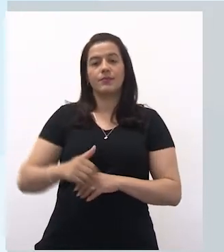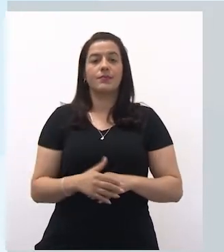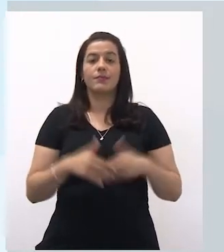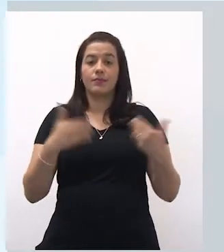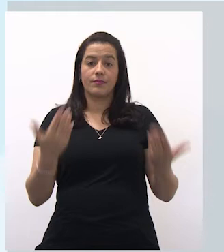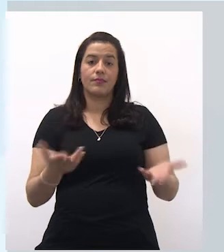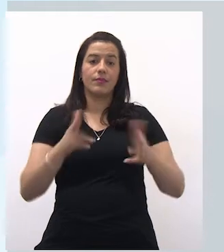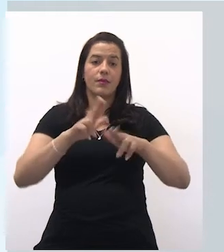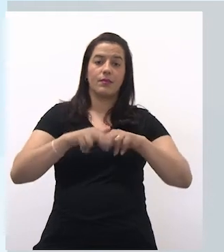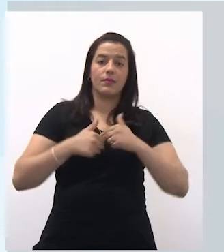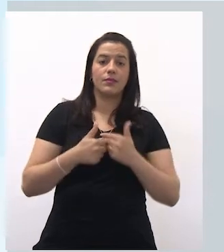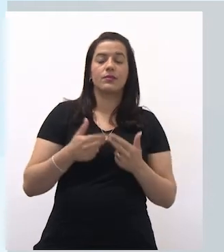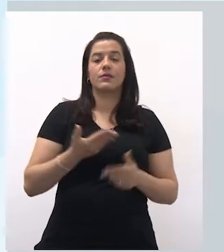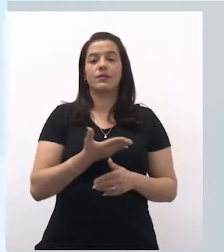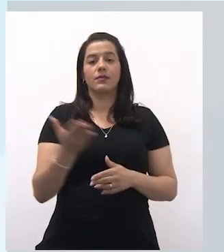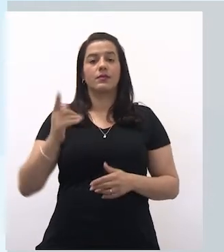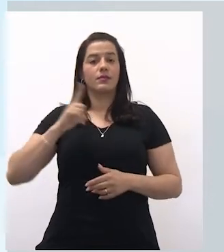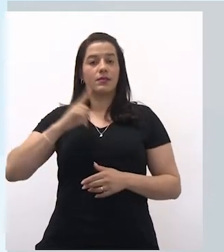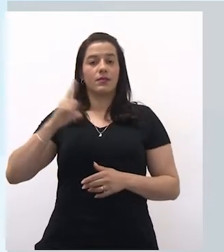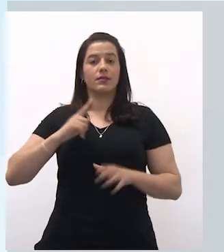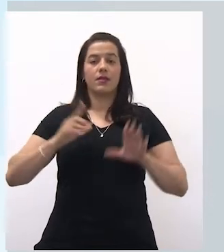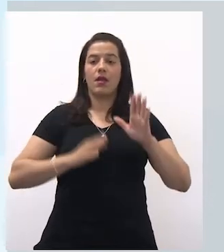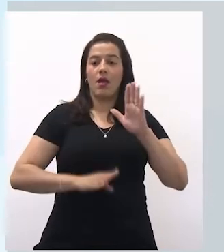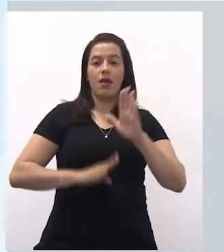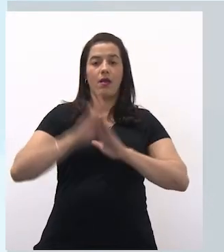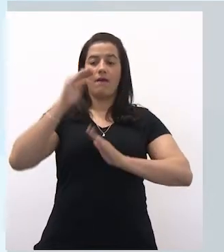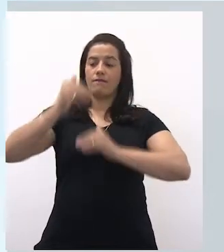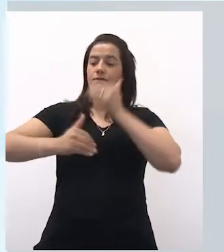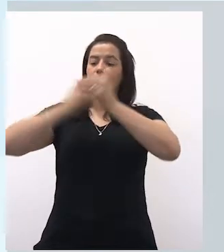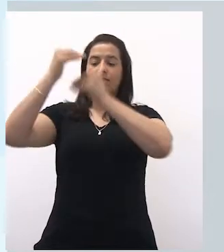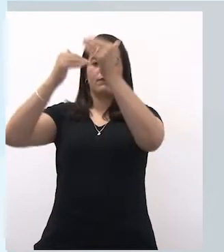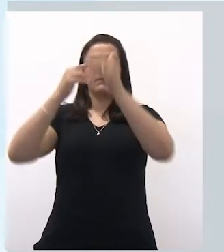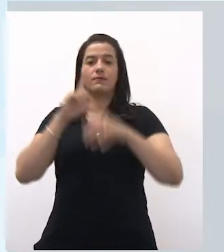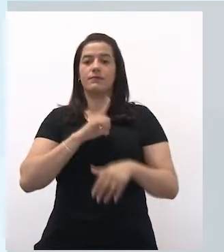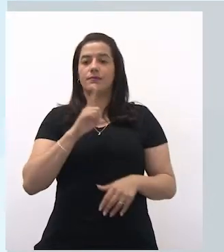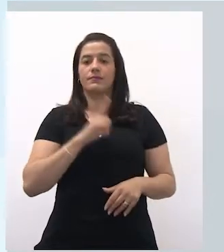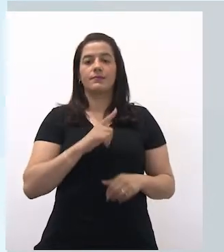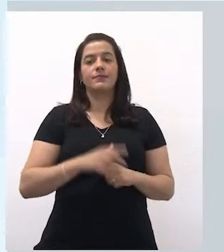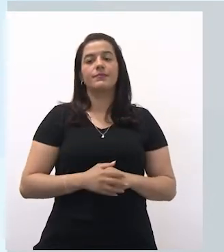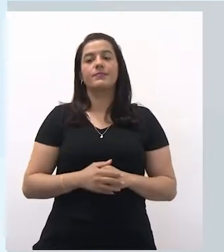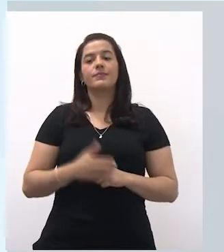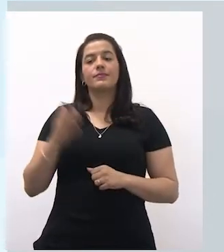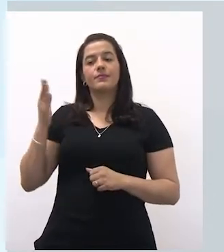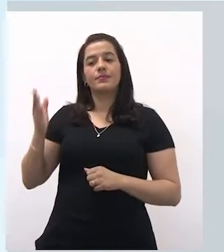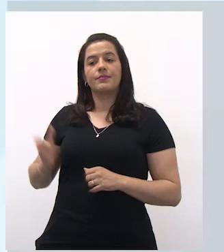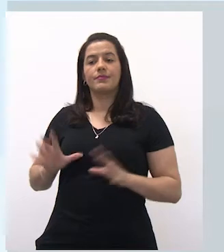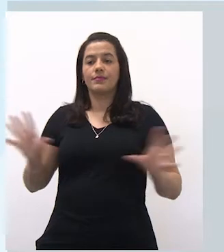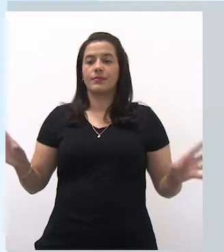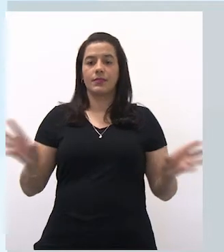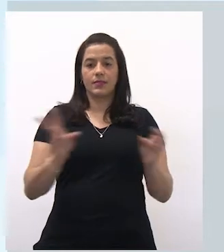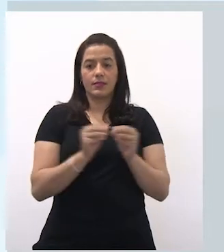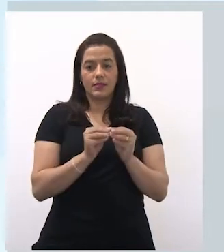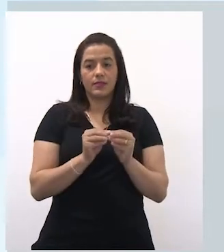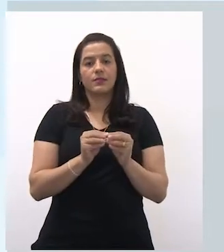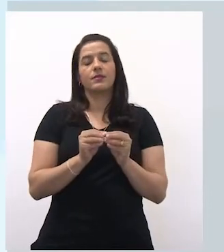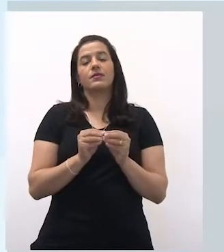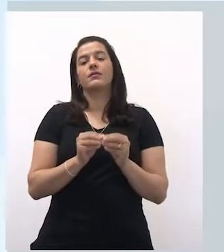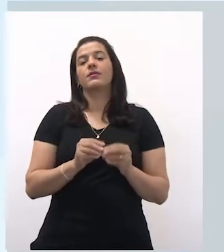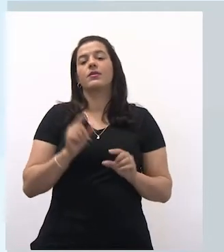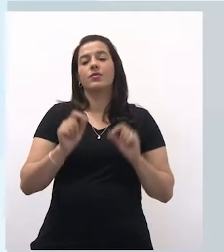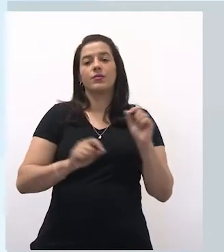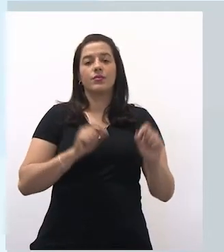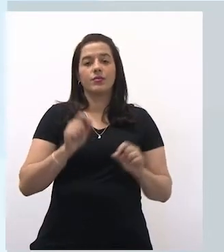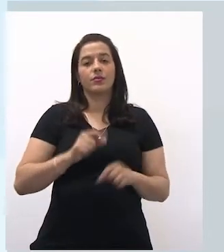análise já está sendo considerada um nível avançado, né? E aí, a síntese, quando eu chego no nível de síntese, que aí